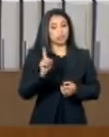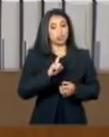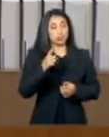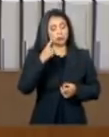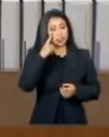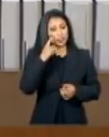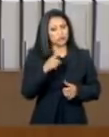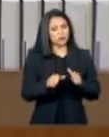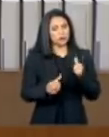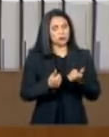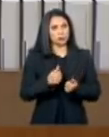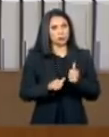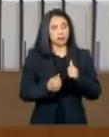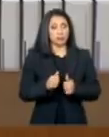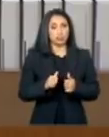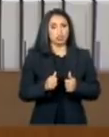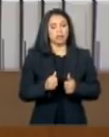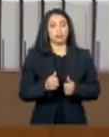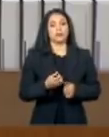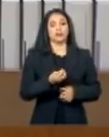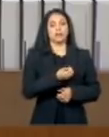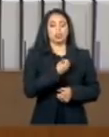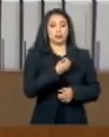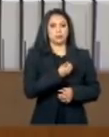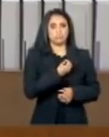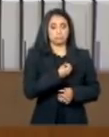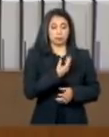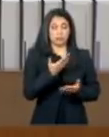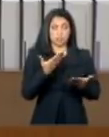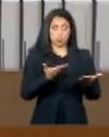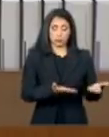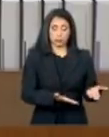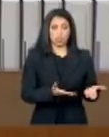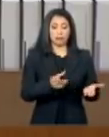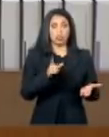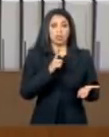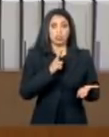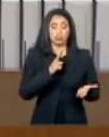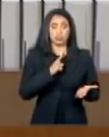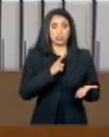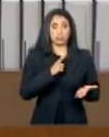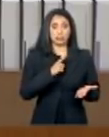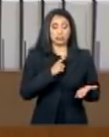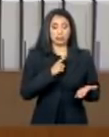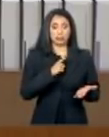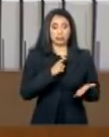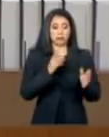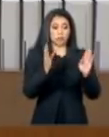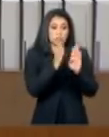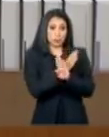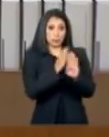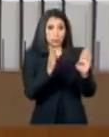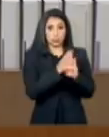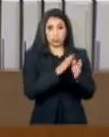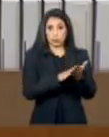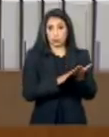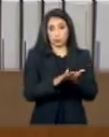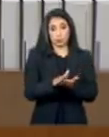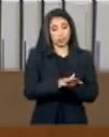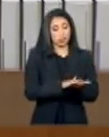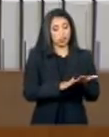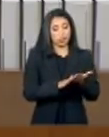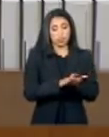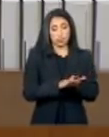a presença exatamente de que o interessado tenha sofrido qualquer ato de perseguição por motivação